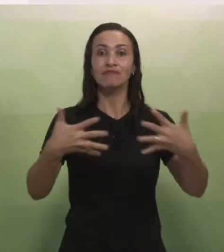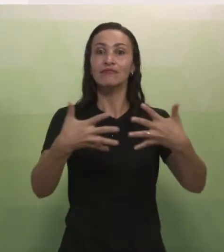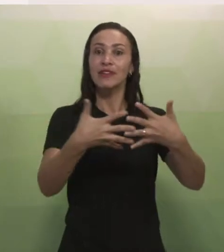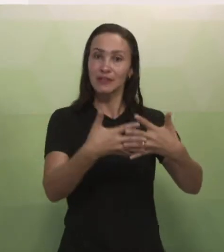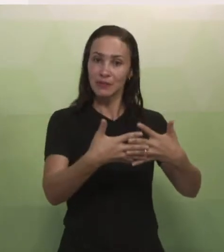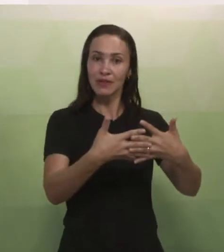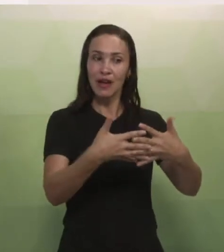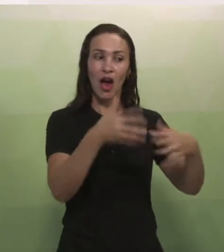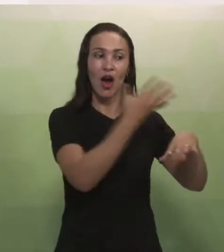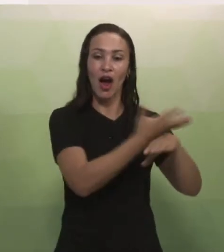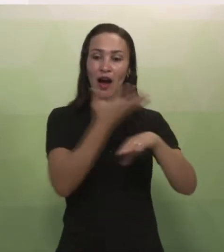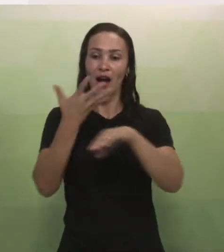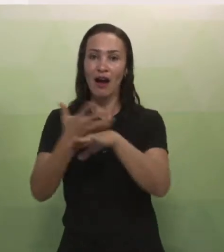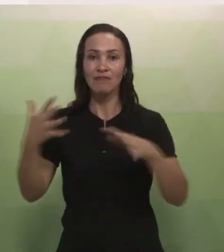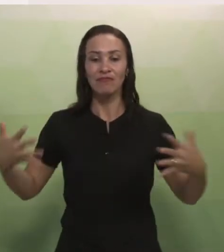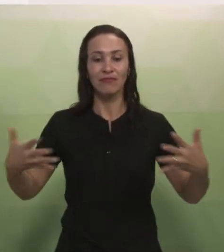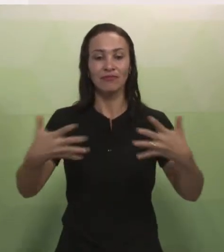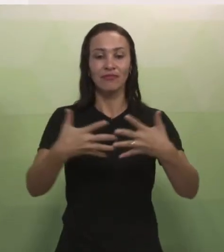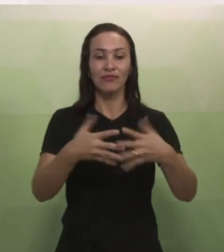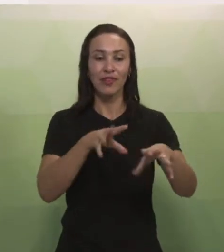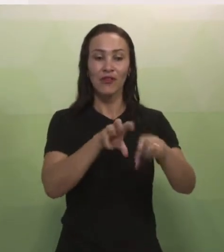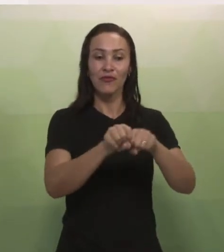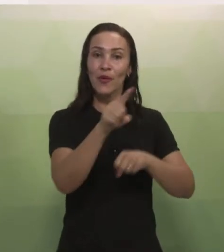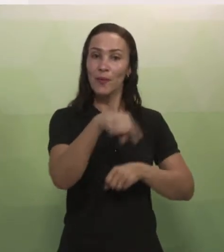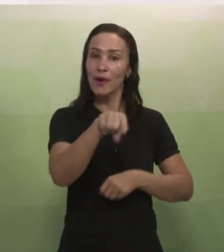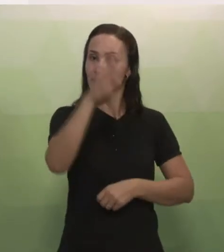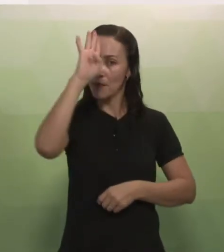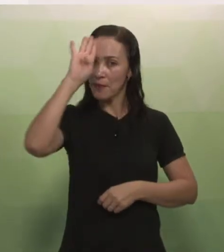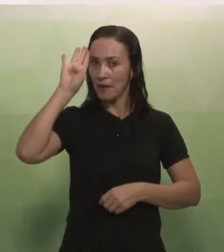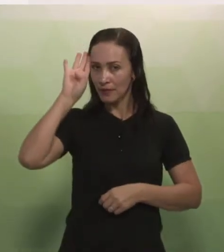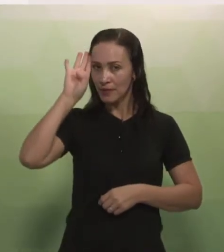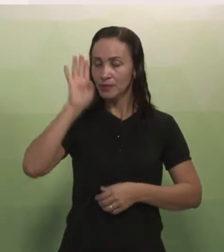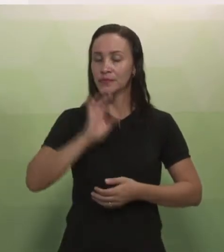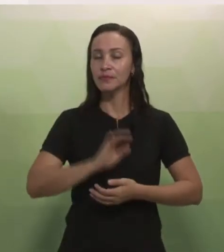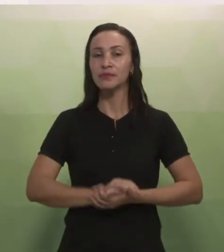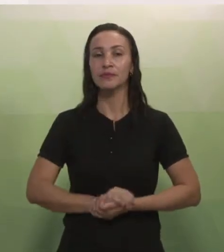formação acadêmica dos estudantes. E o quarto,